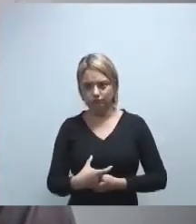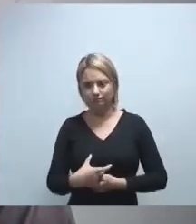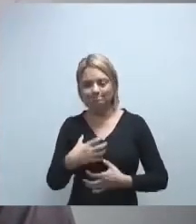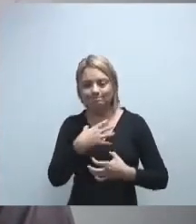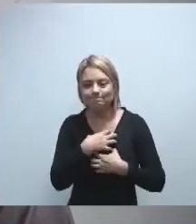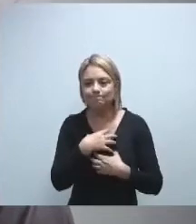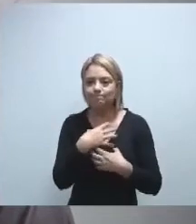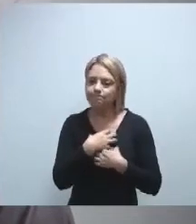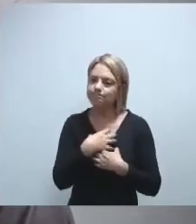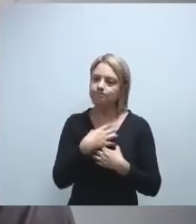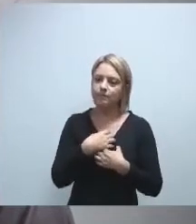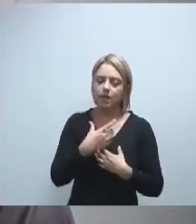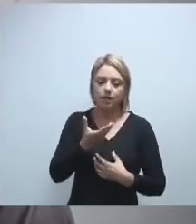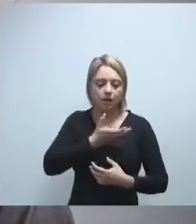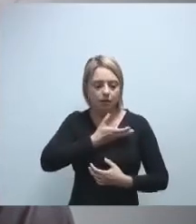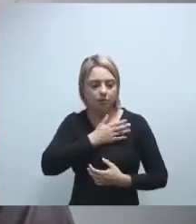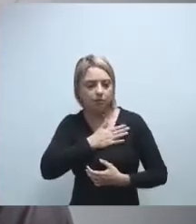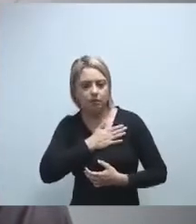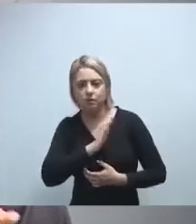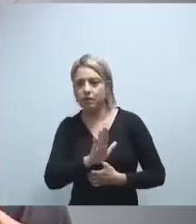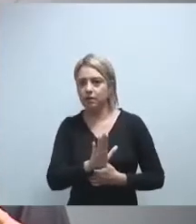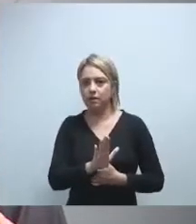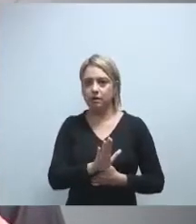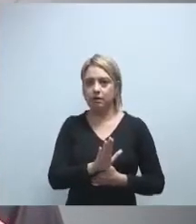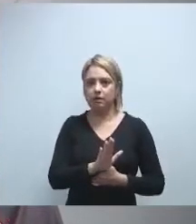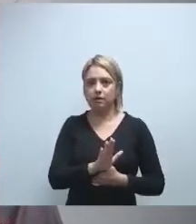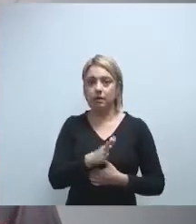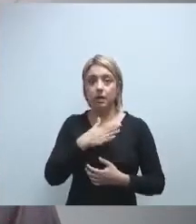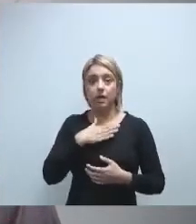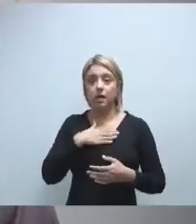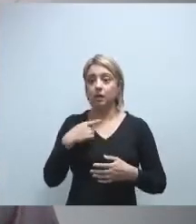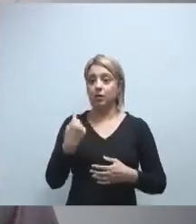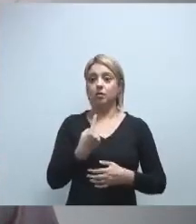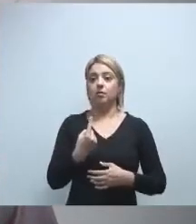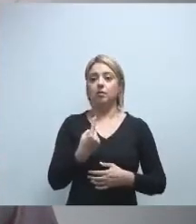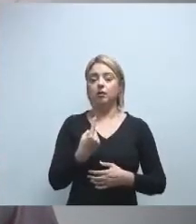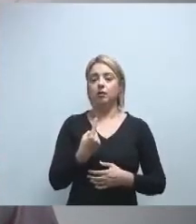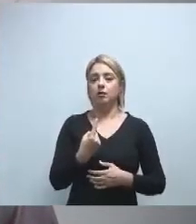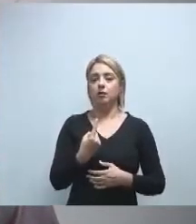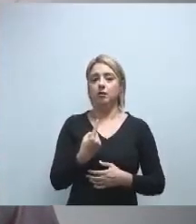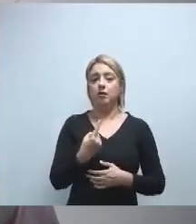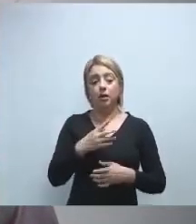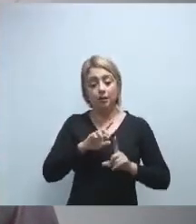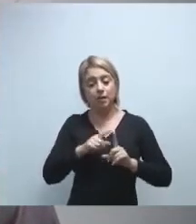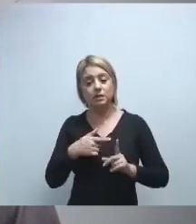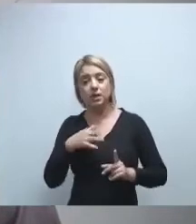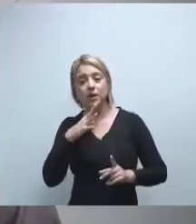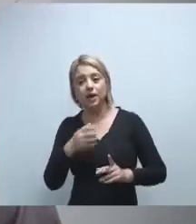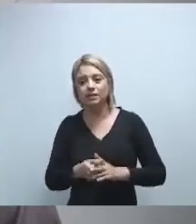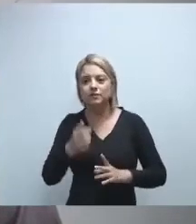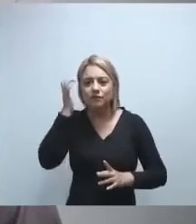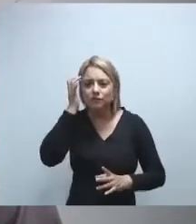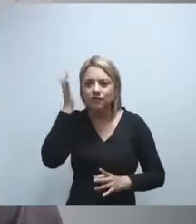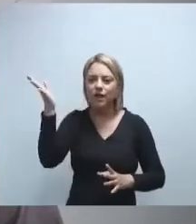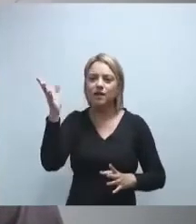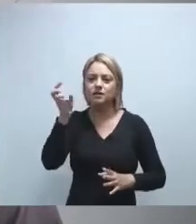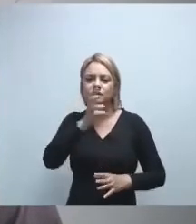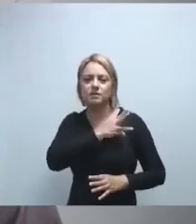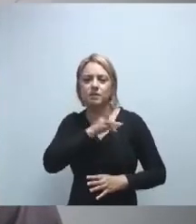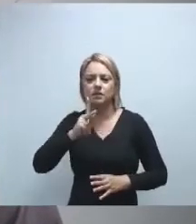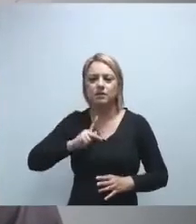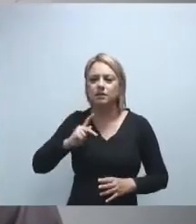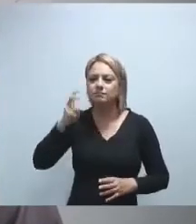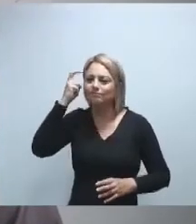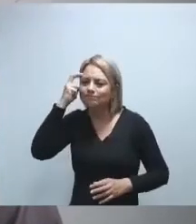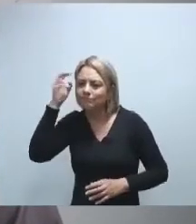disso eu não quero não que eu seja exclusive sexta mas acho muito mais fácil ministério público pelo